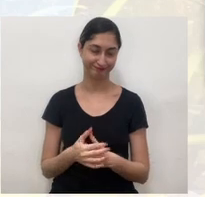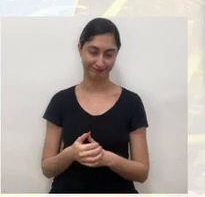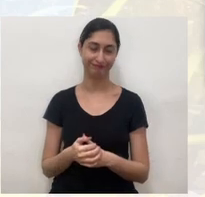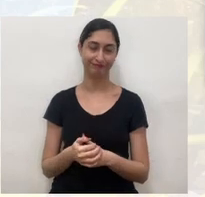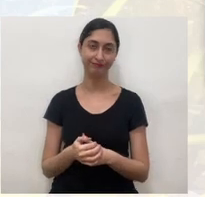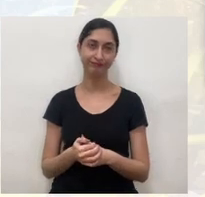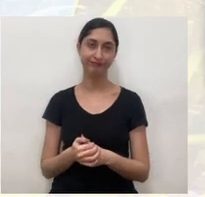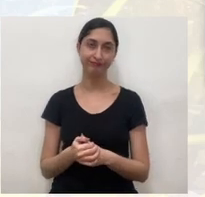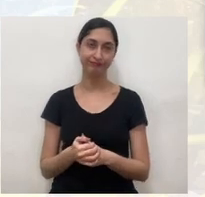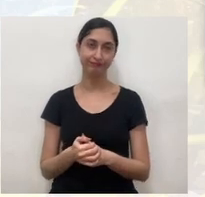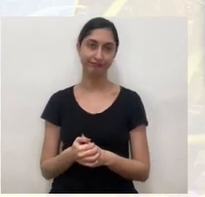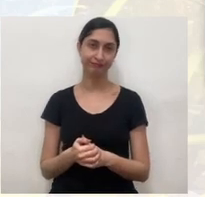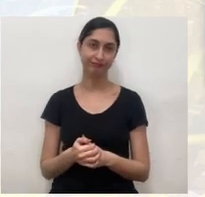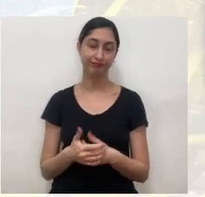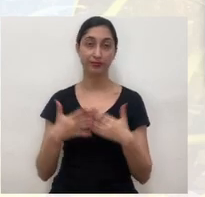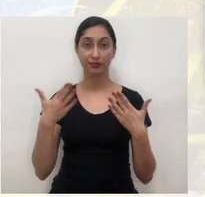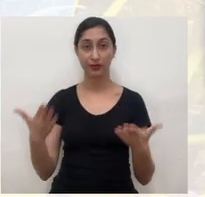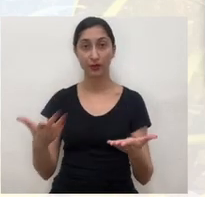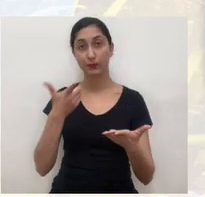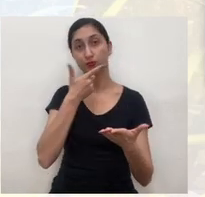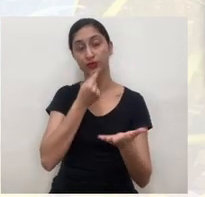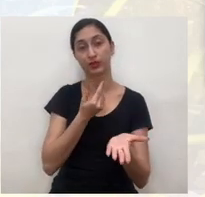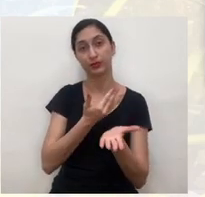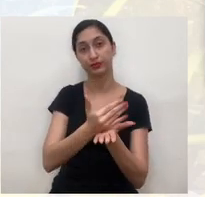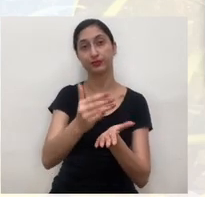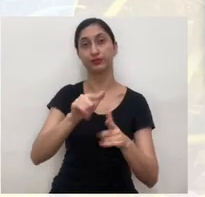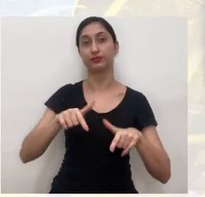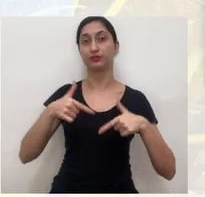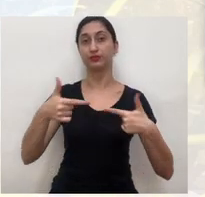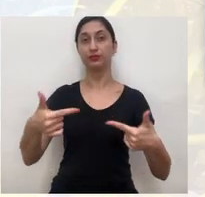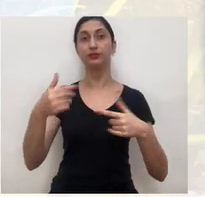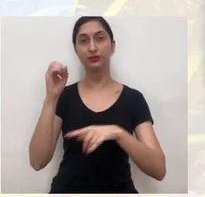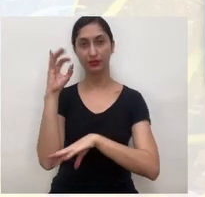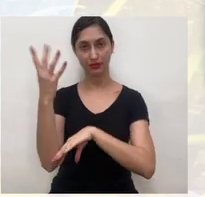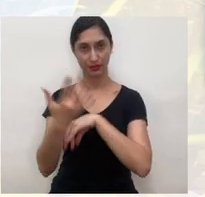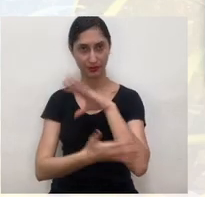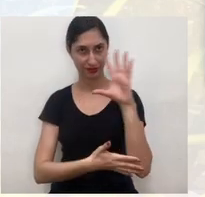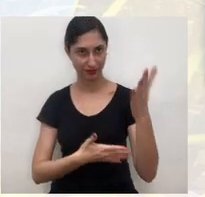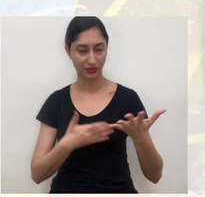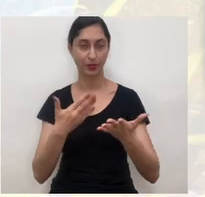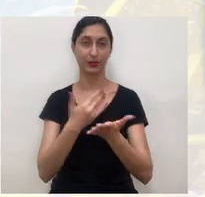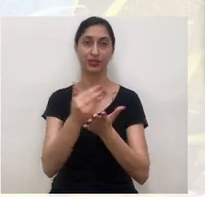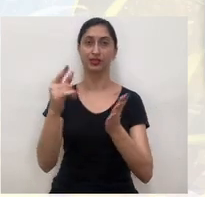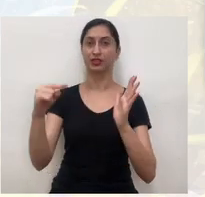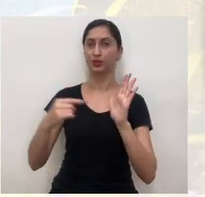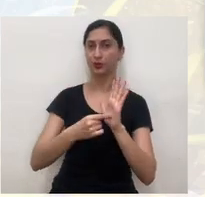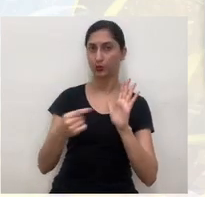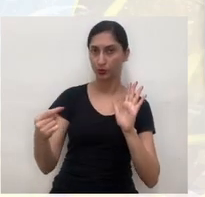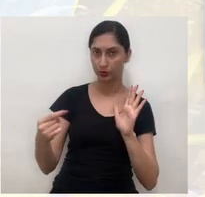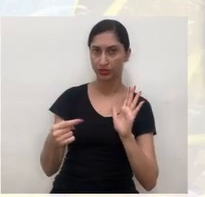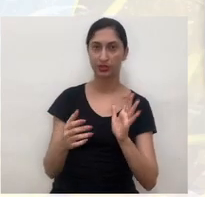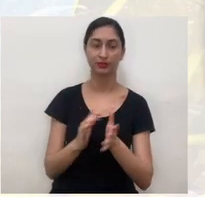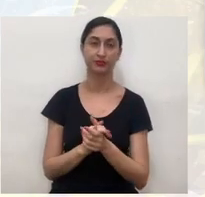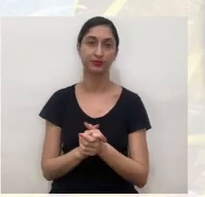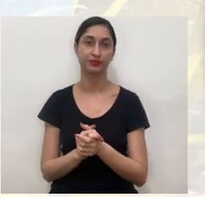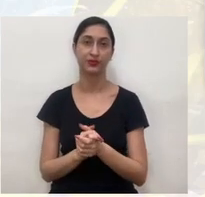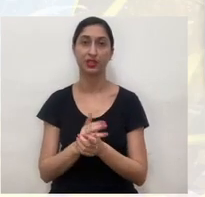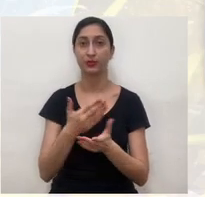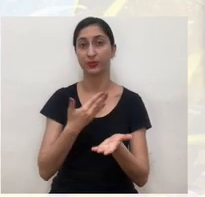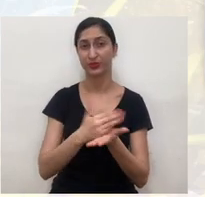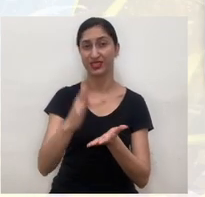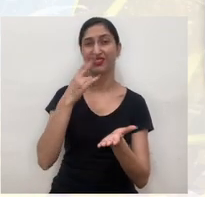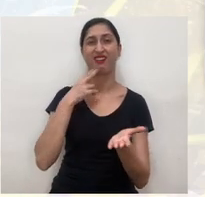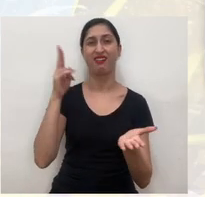lado ambientalista dele. Né? Então, aquelas denúncias, aquelas cartas que ele